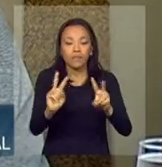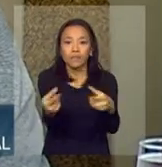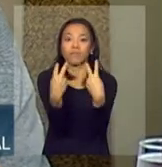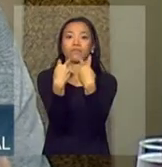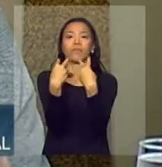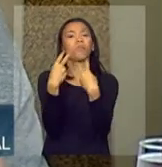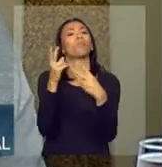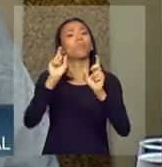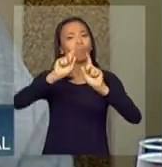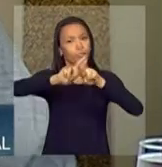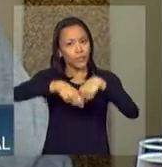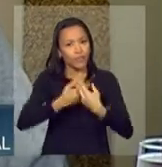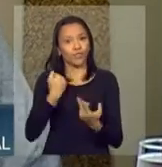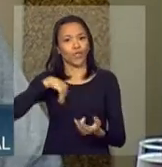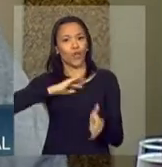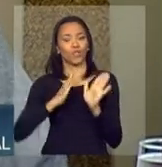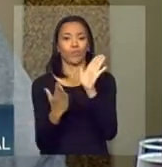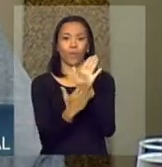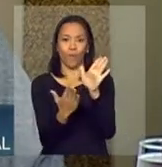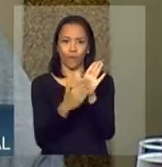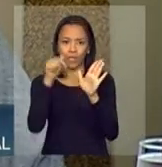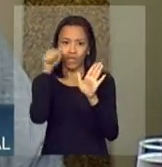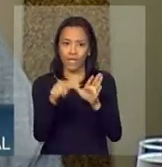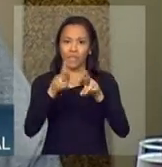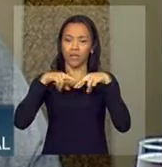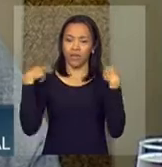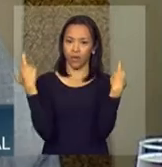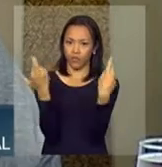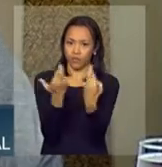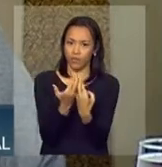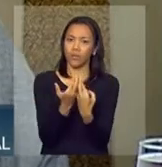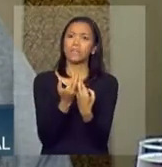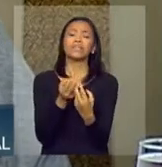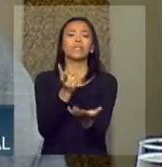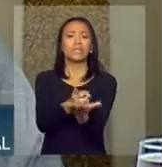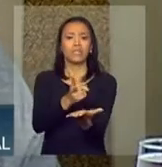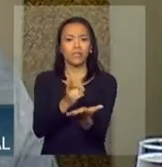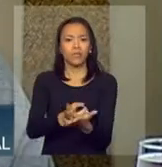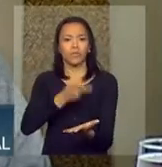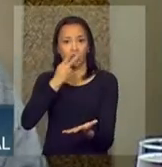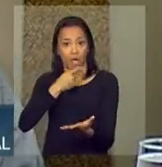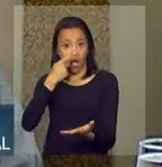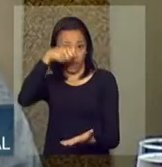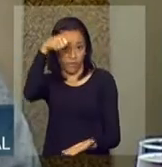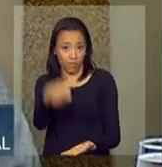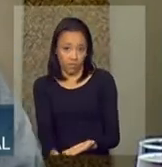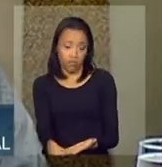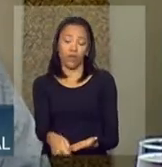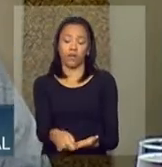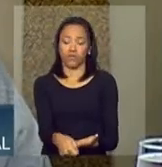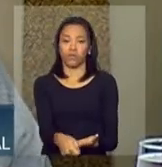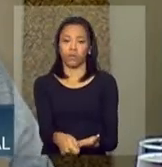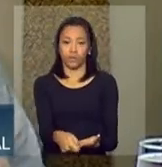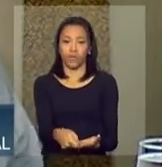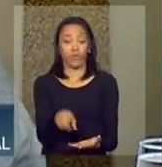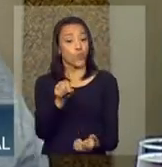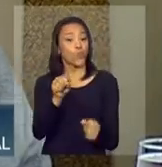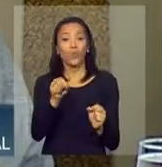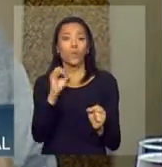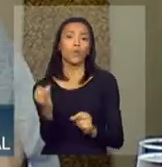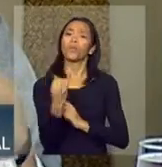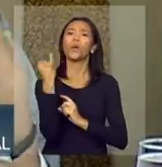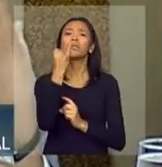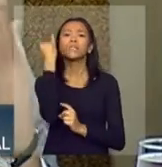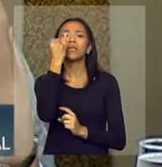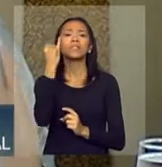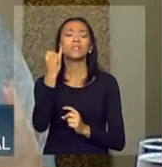reunião, e durante a qual foi reafirmado pelos que lá estavam a importância do papel